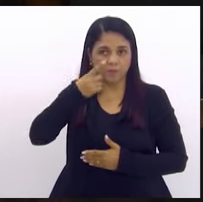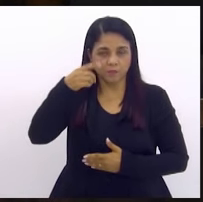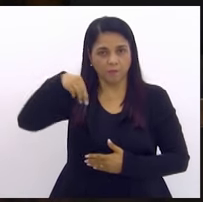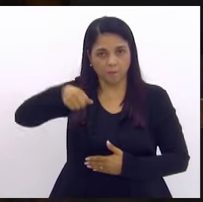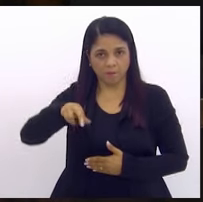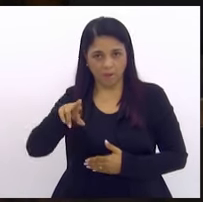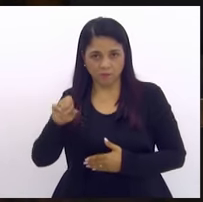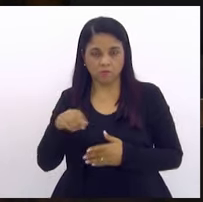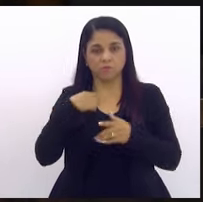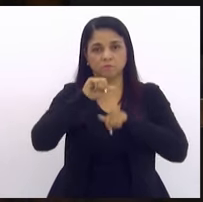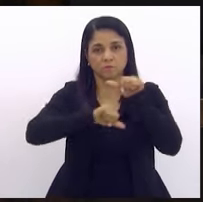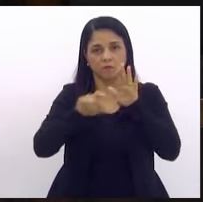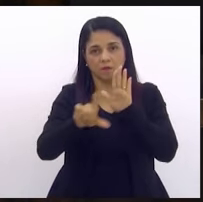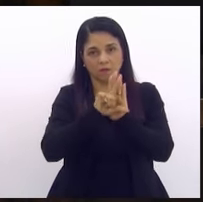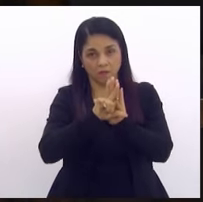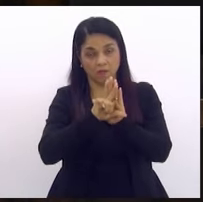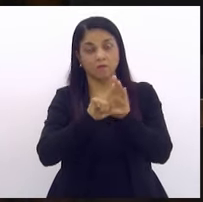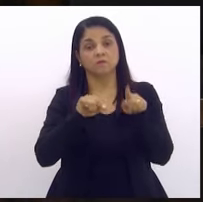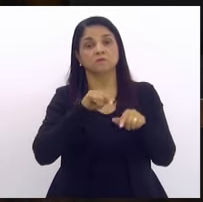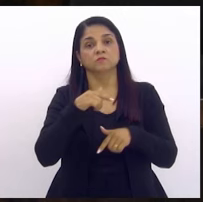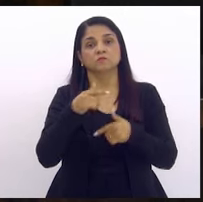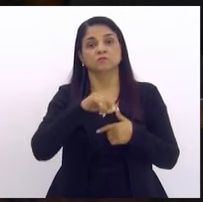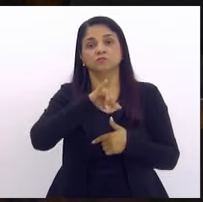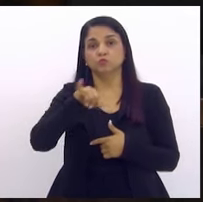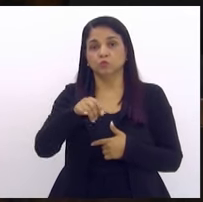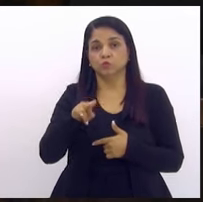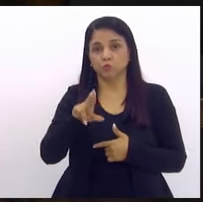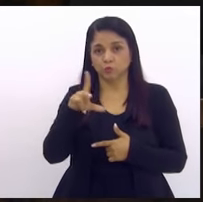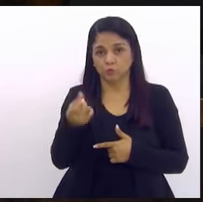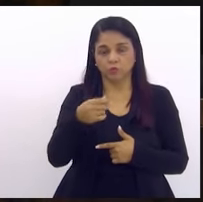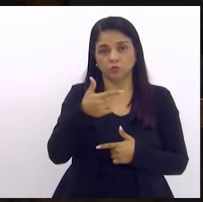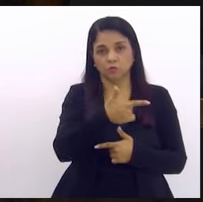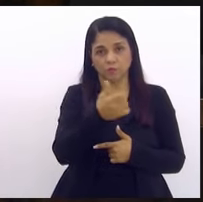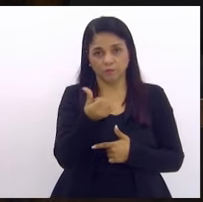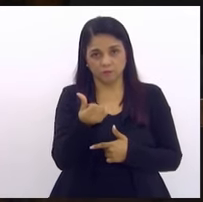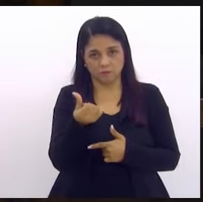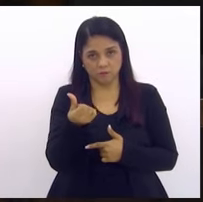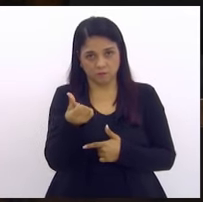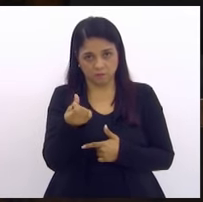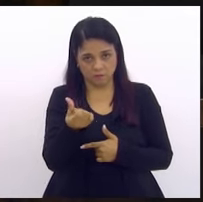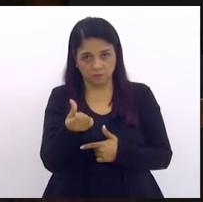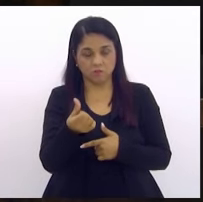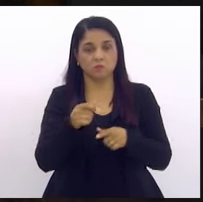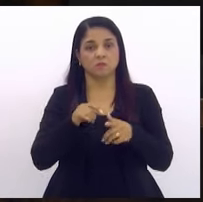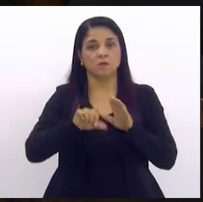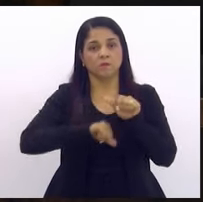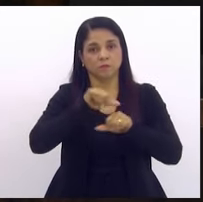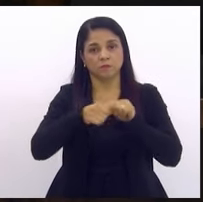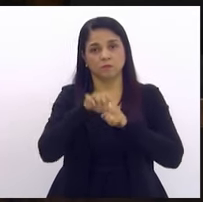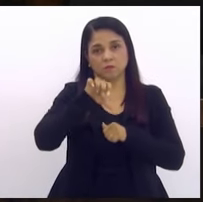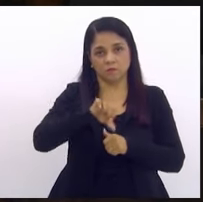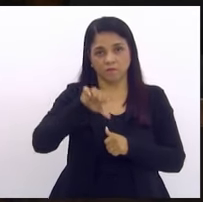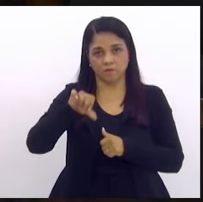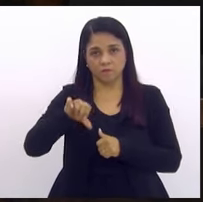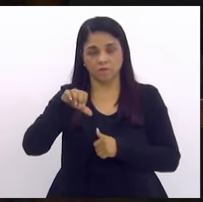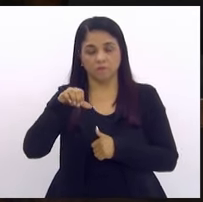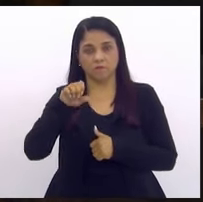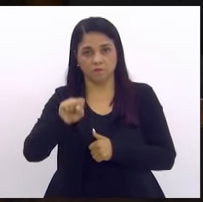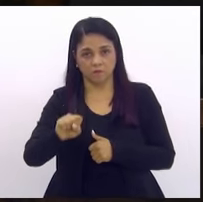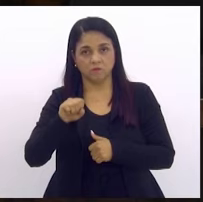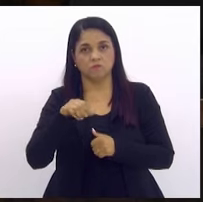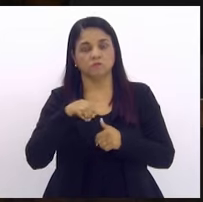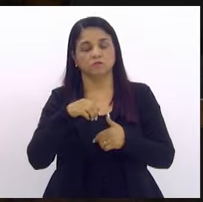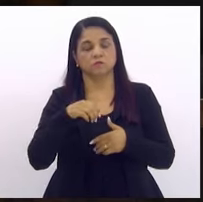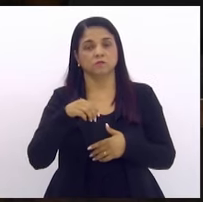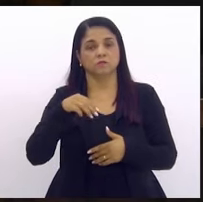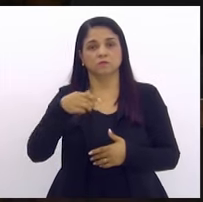número 7.329 de 8 de julho de 2016 e revoga a 988 de 8 de maio de 86 para